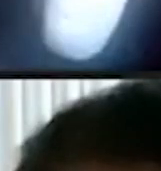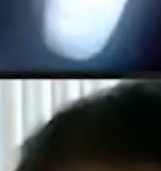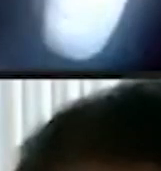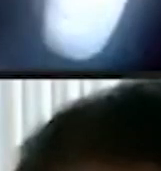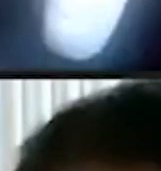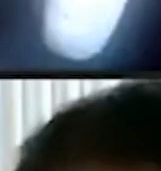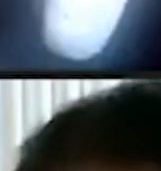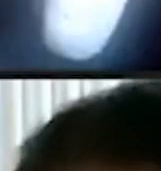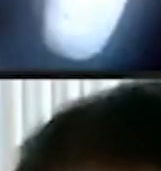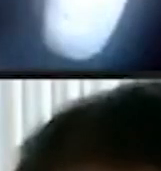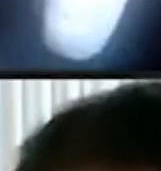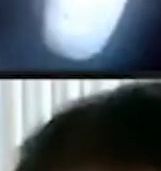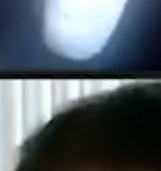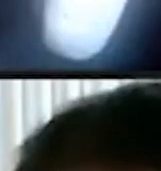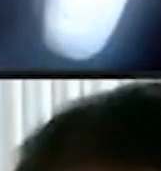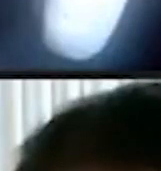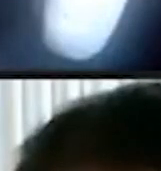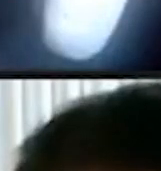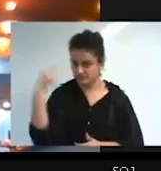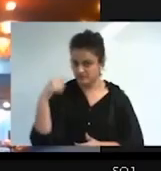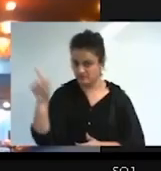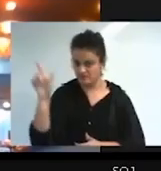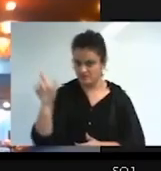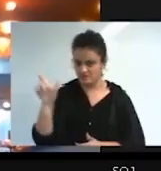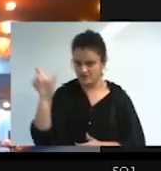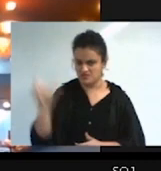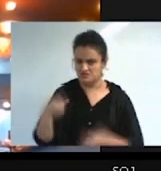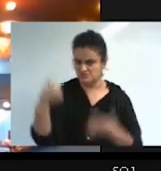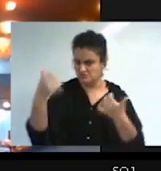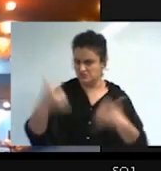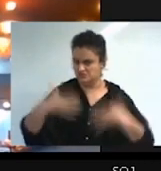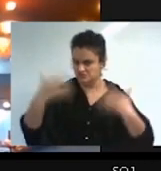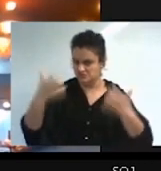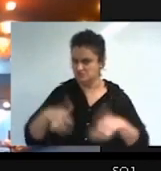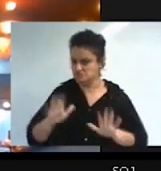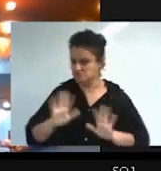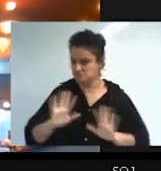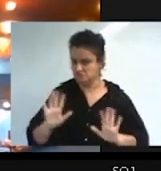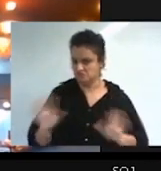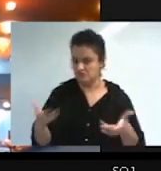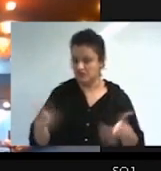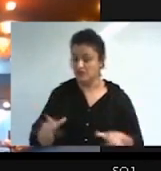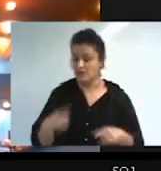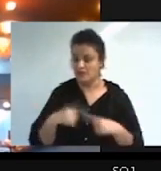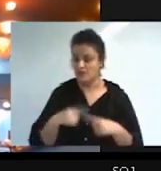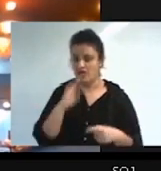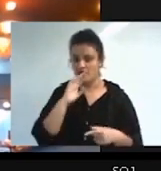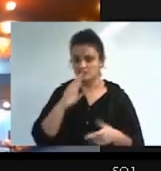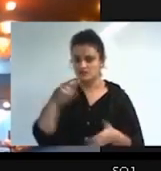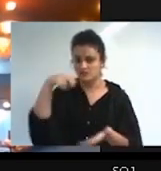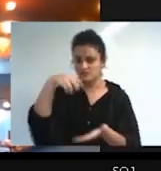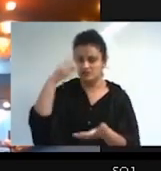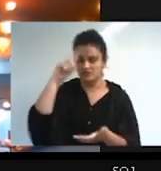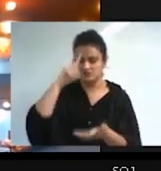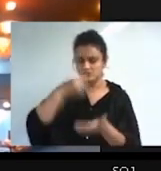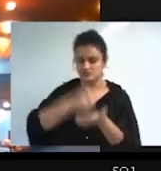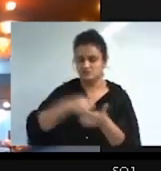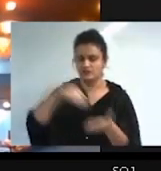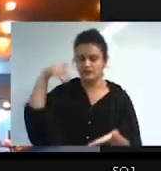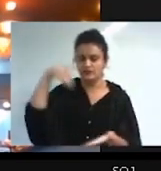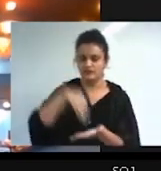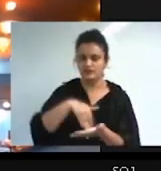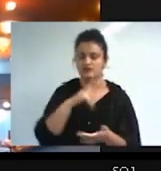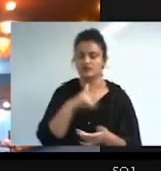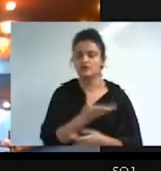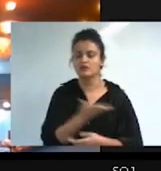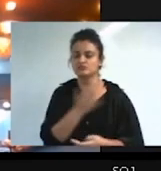o relator do recurso, ministro Nefe Cordeiro, reconheceu que houve legalidade na adoção das medidas por ausência de